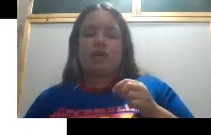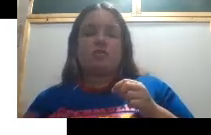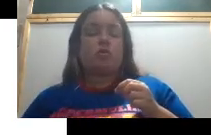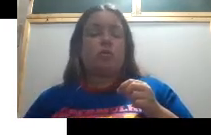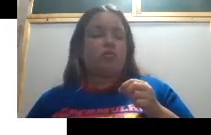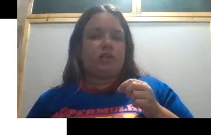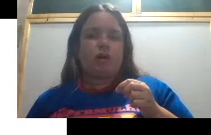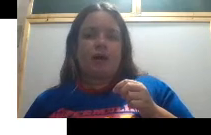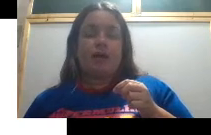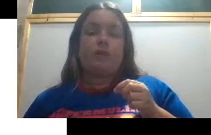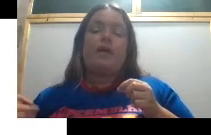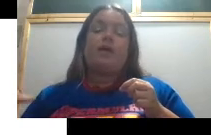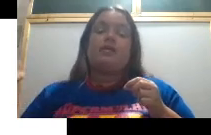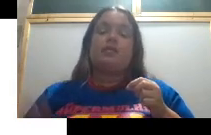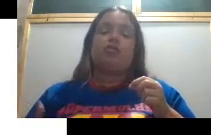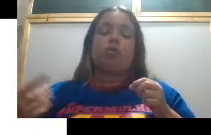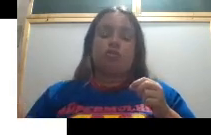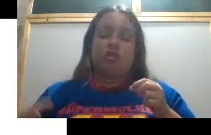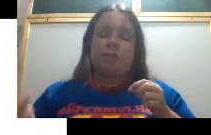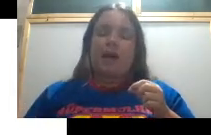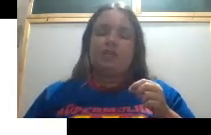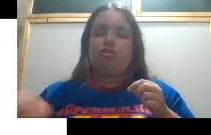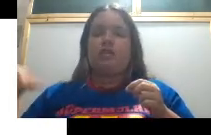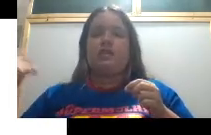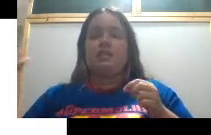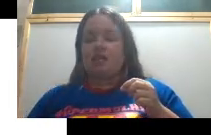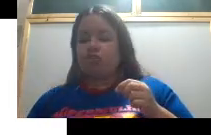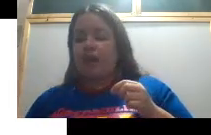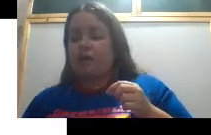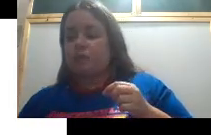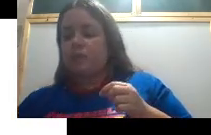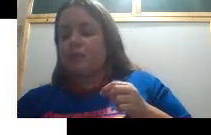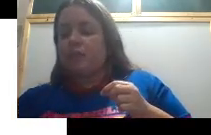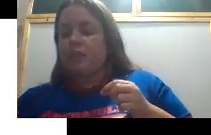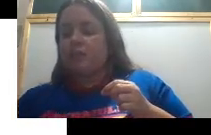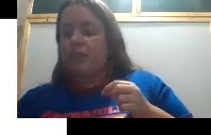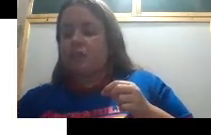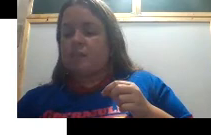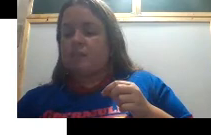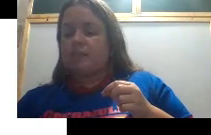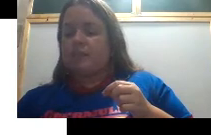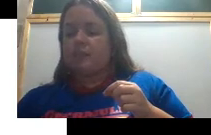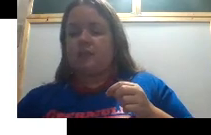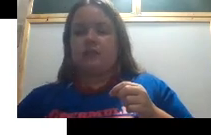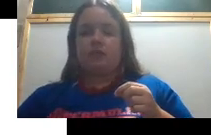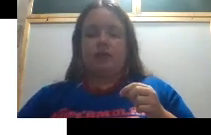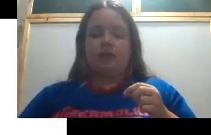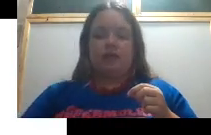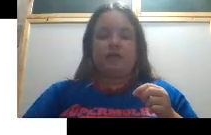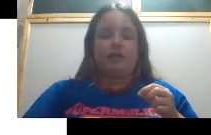quando enfeitam suas casas dou muito Verde eo Amarelo são as cores que mais se destacam na nossa